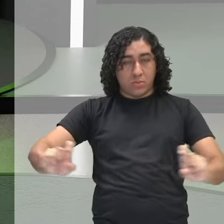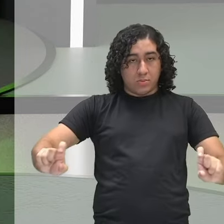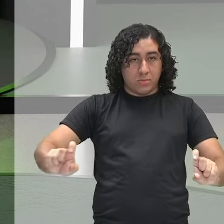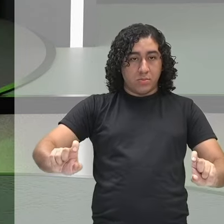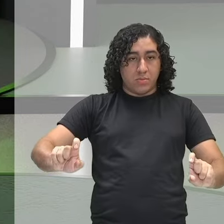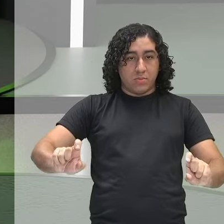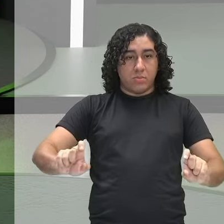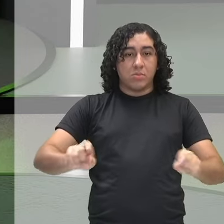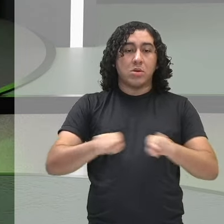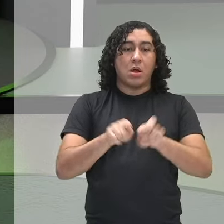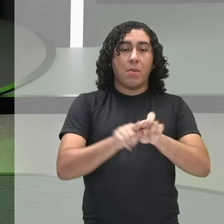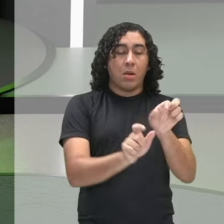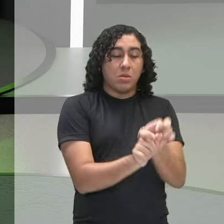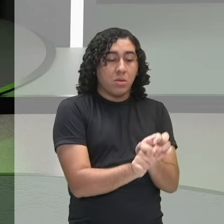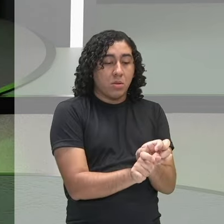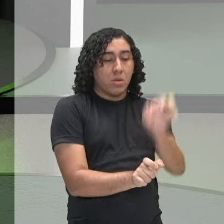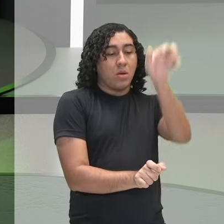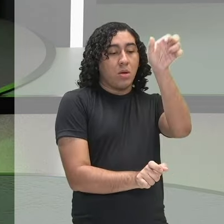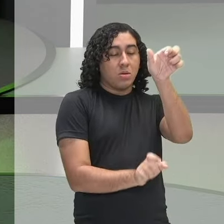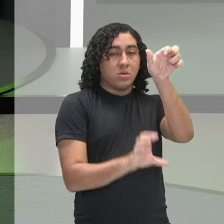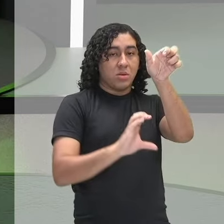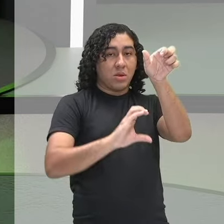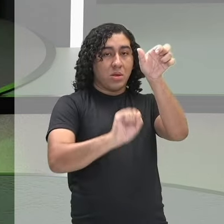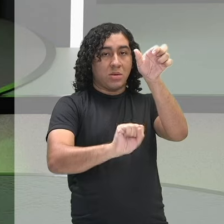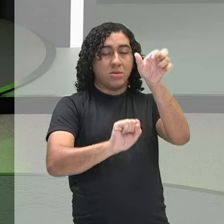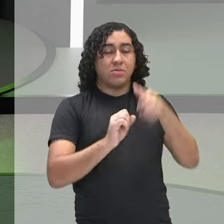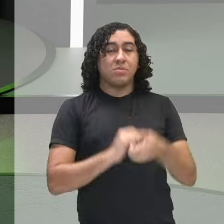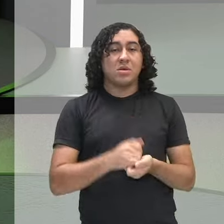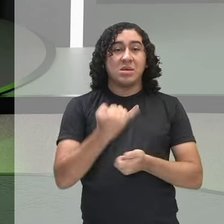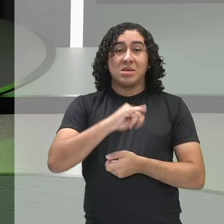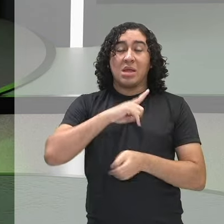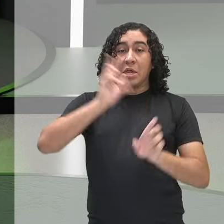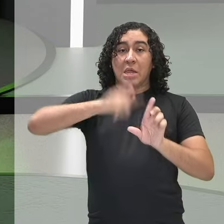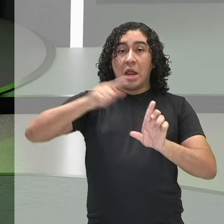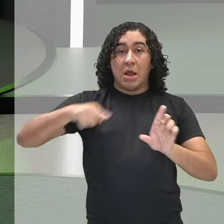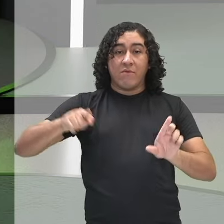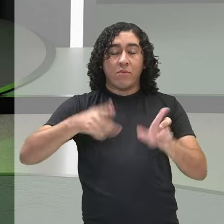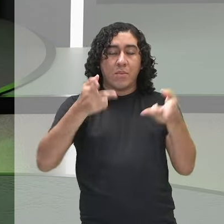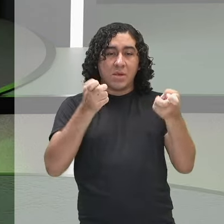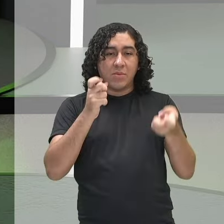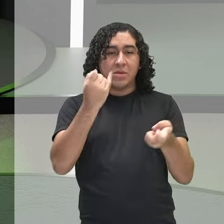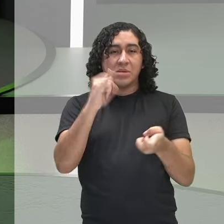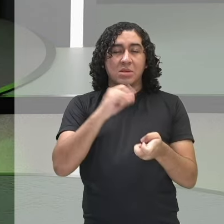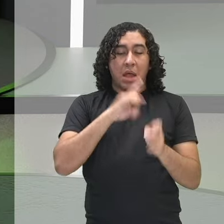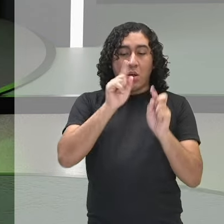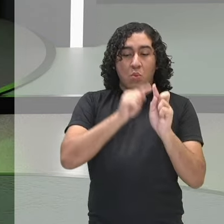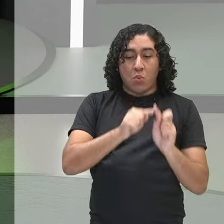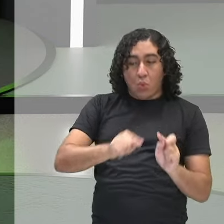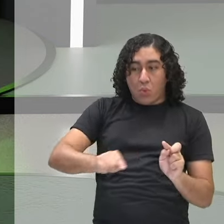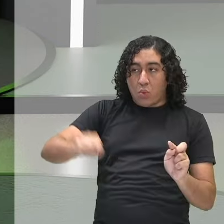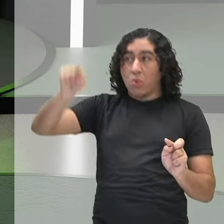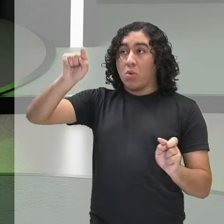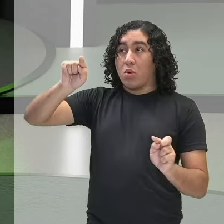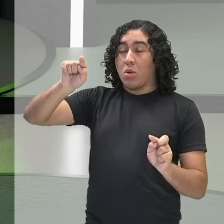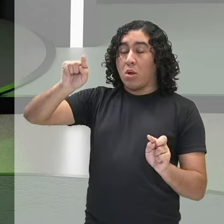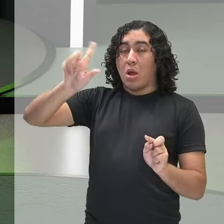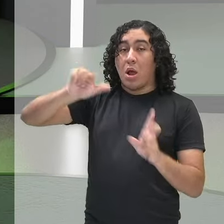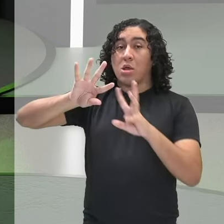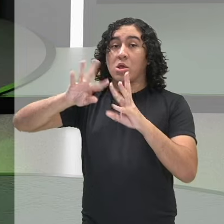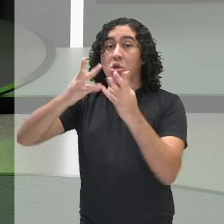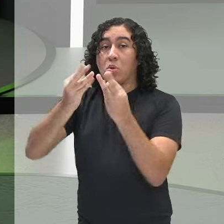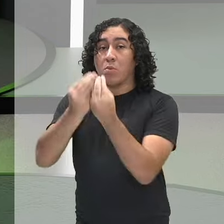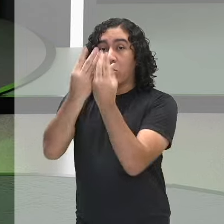temos a solubilidade que ela vai crescendo. Então, se você olha o gráfico subindo, nós temos solubilidade. Se você vê o